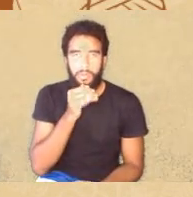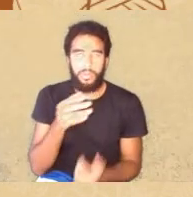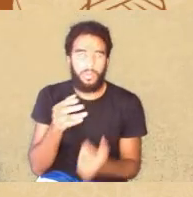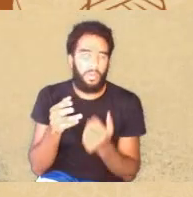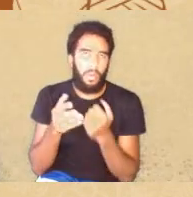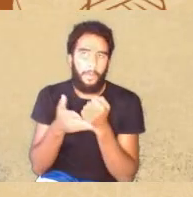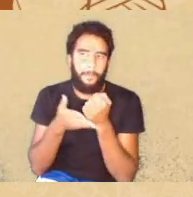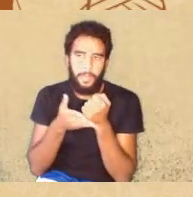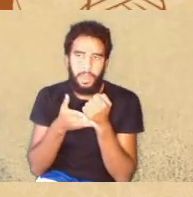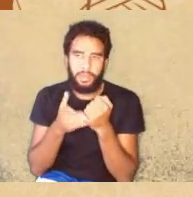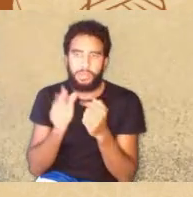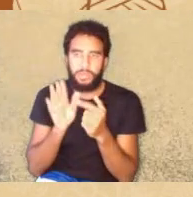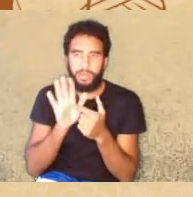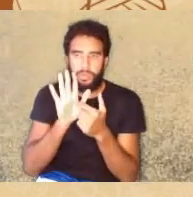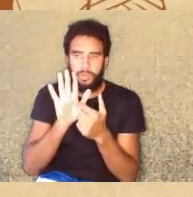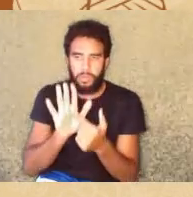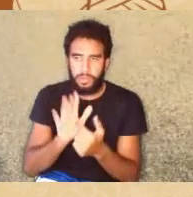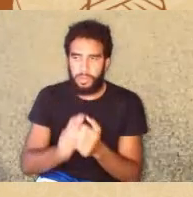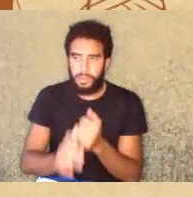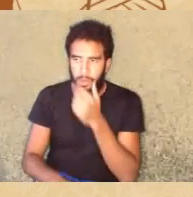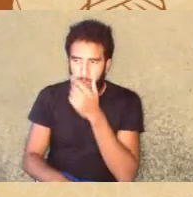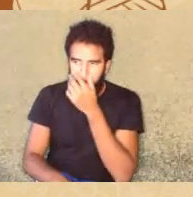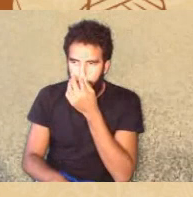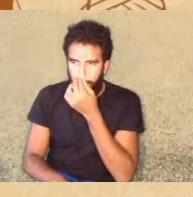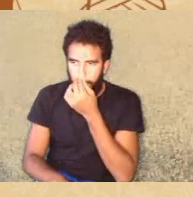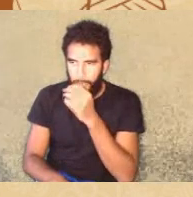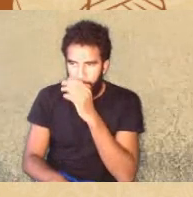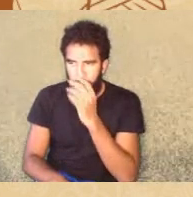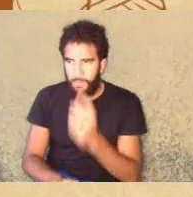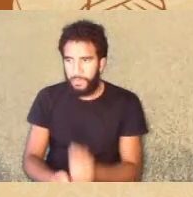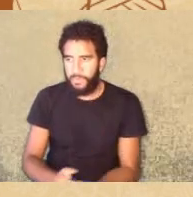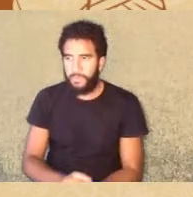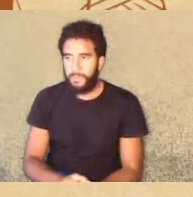desenhei lá, né? No mínimo treinar primeiro os multiplicadores.